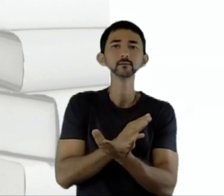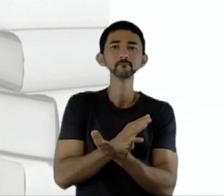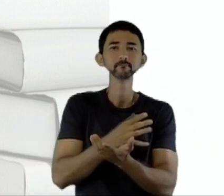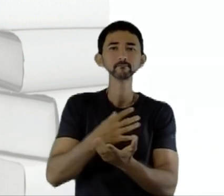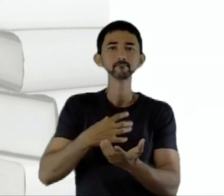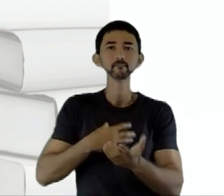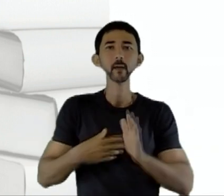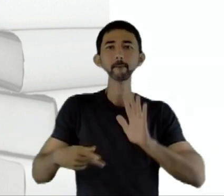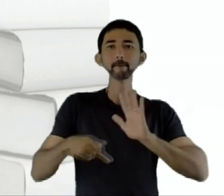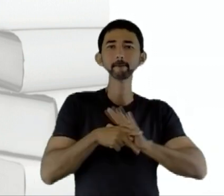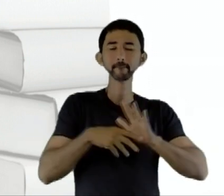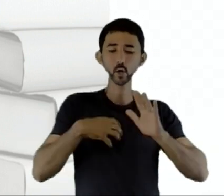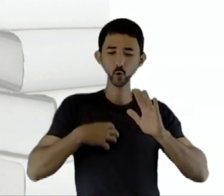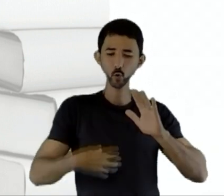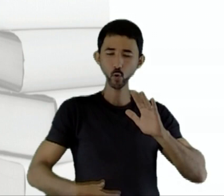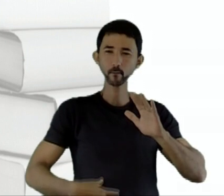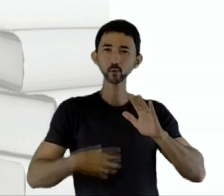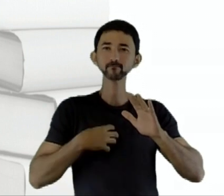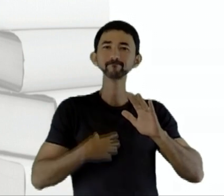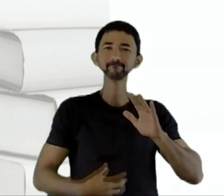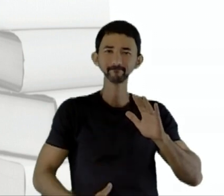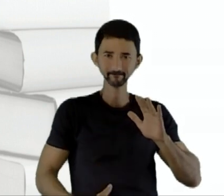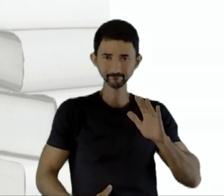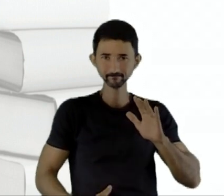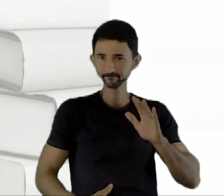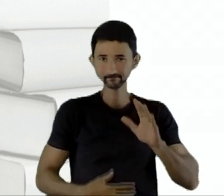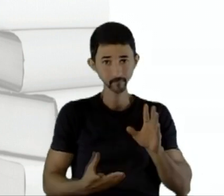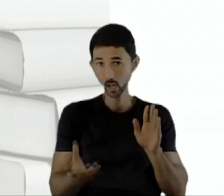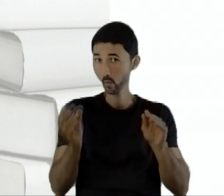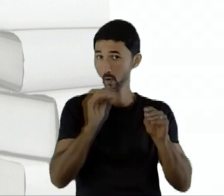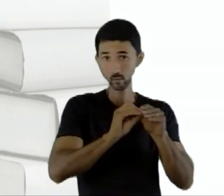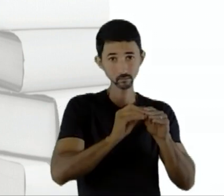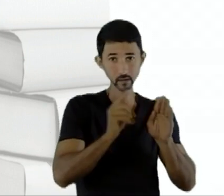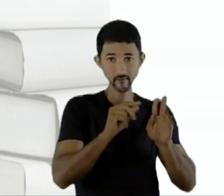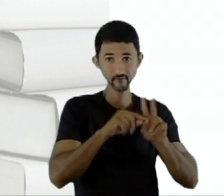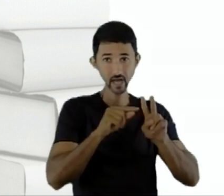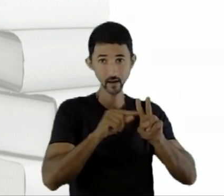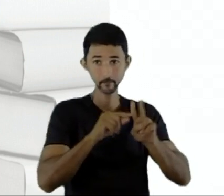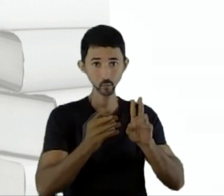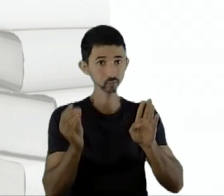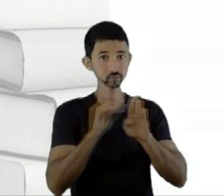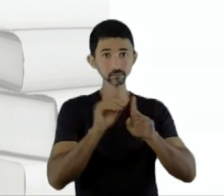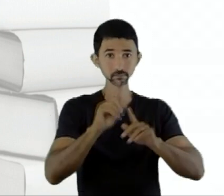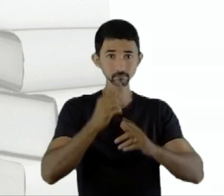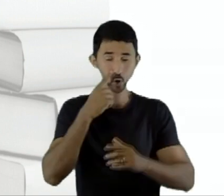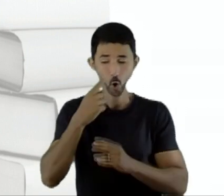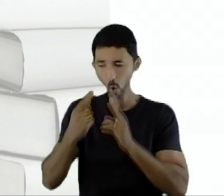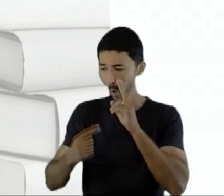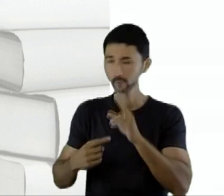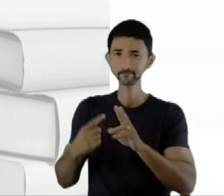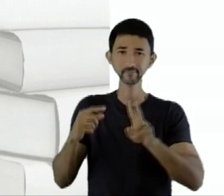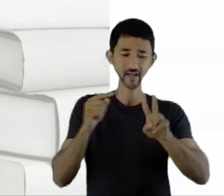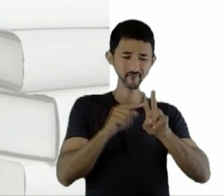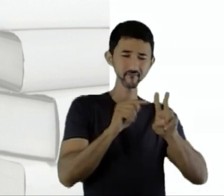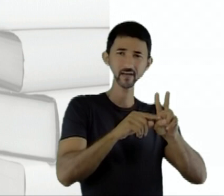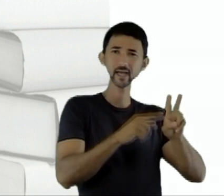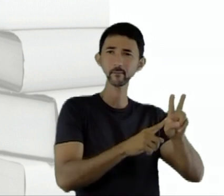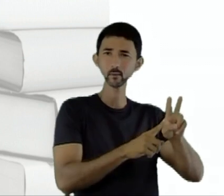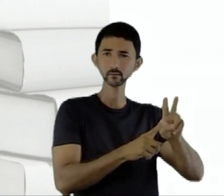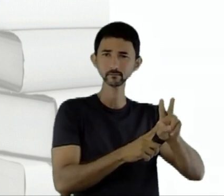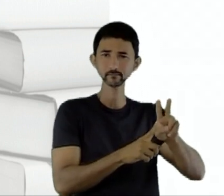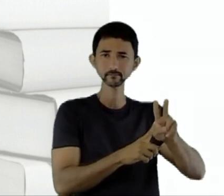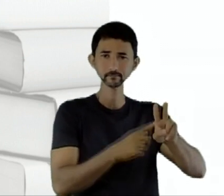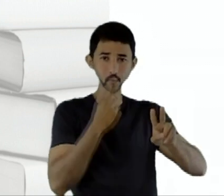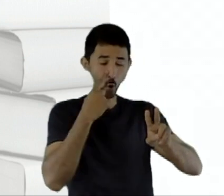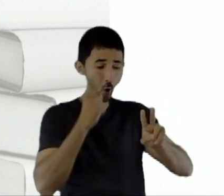em seu corpo, que não é o complemento do verbo. Porque se você olha para o verbo, fica acompanhando